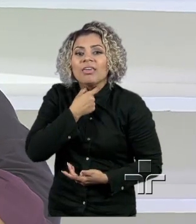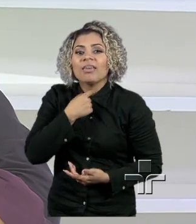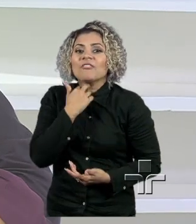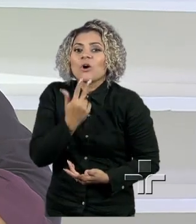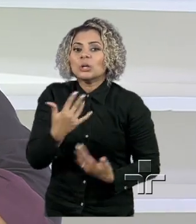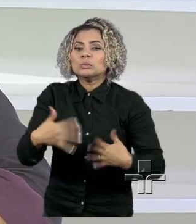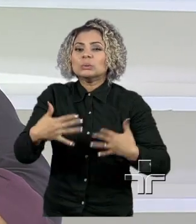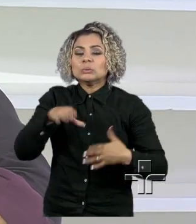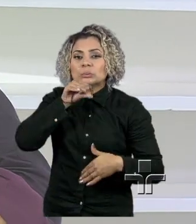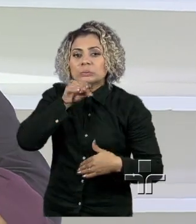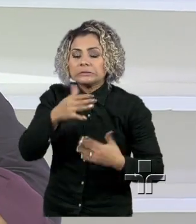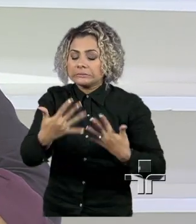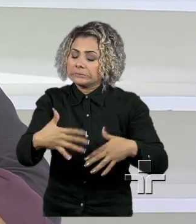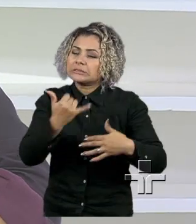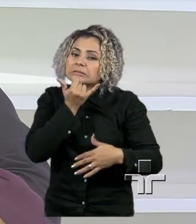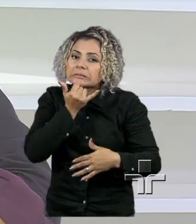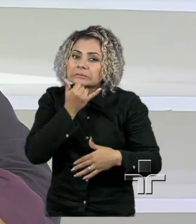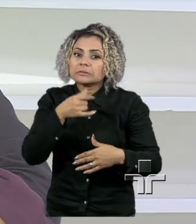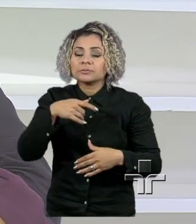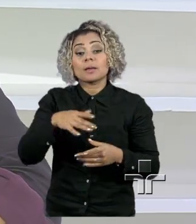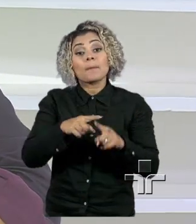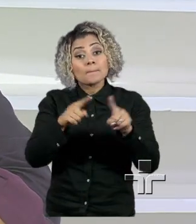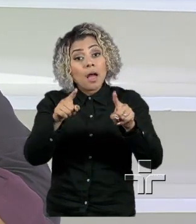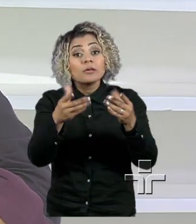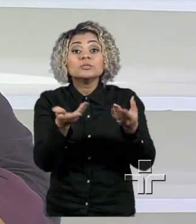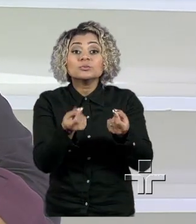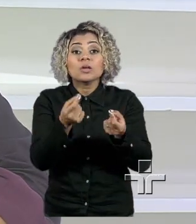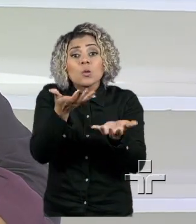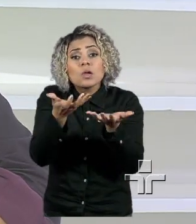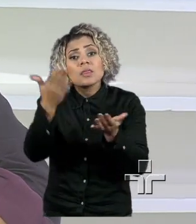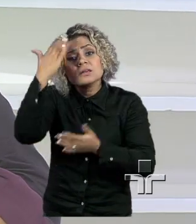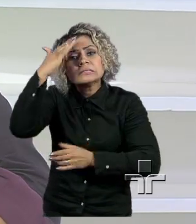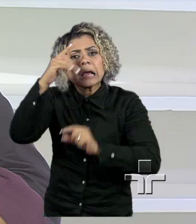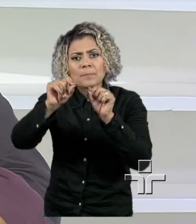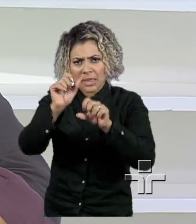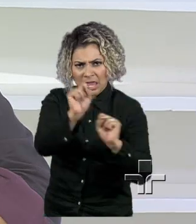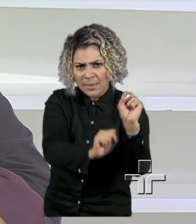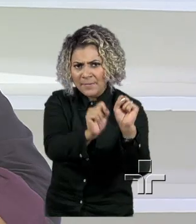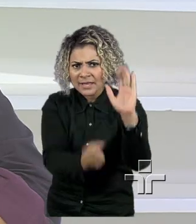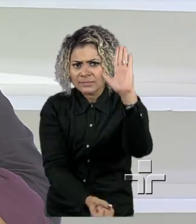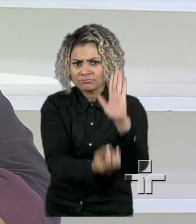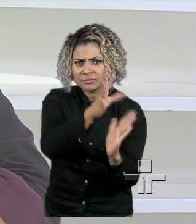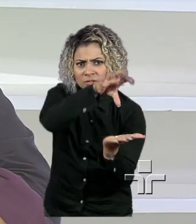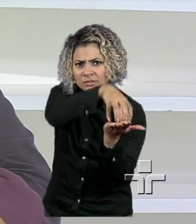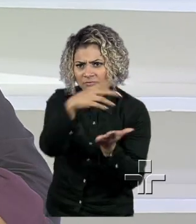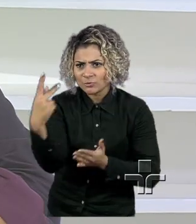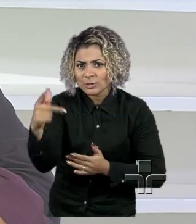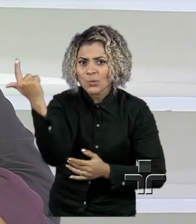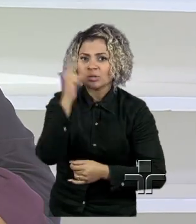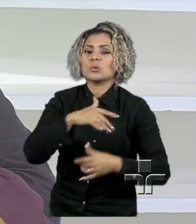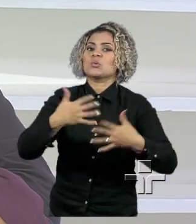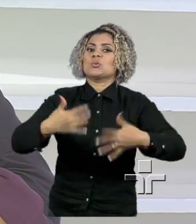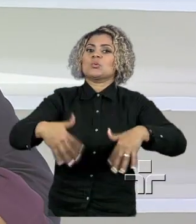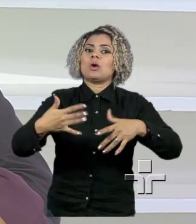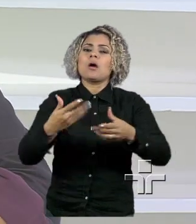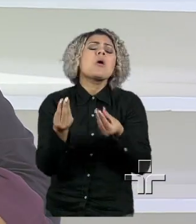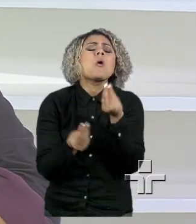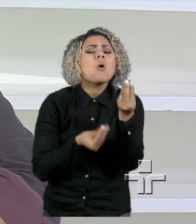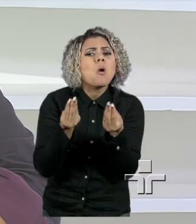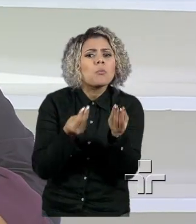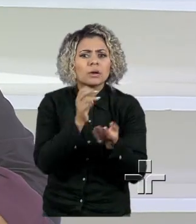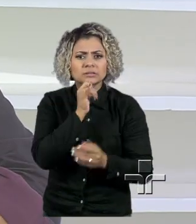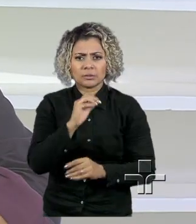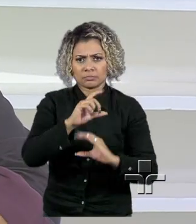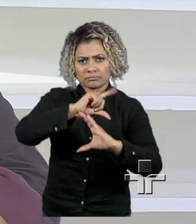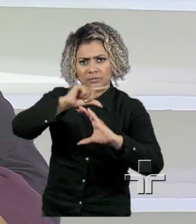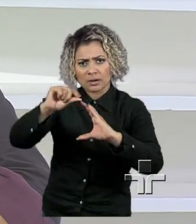hoje, mas eu queria saber o seguinte, você construiu uma grande empresa até agora, quanto o negócio da